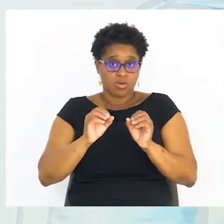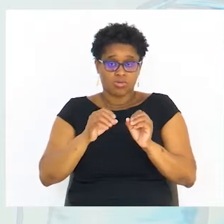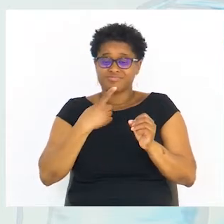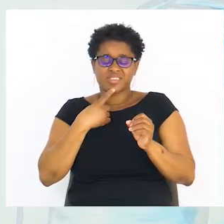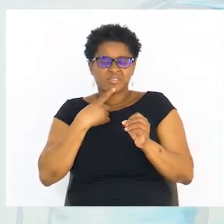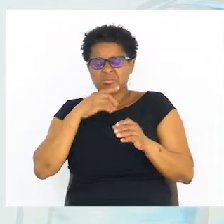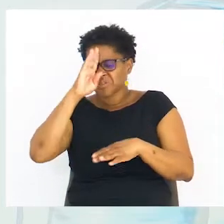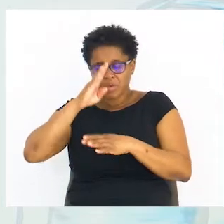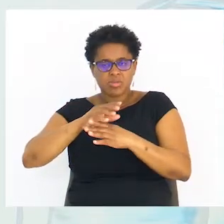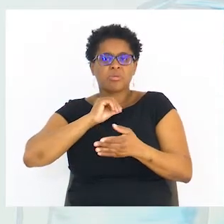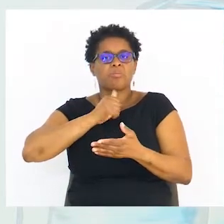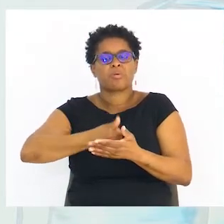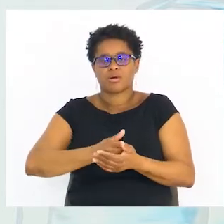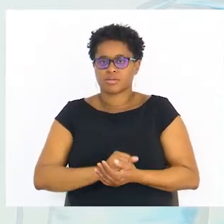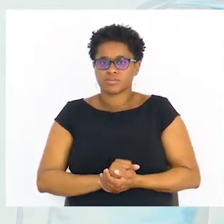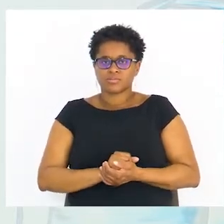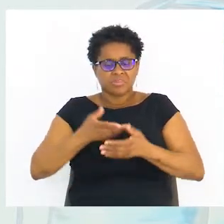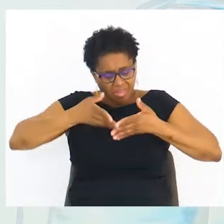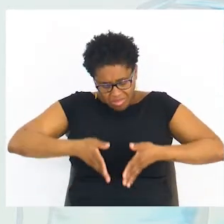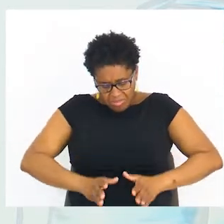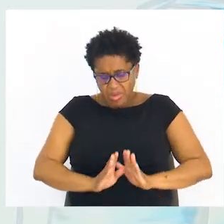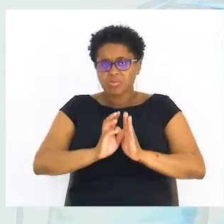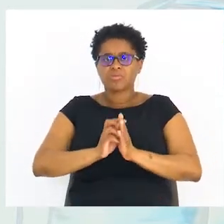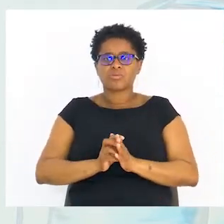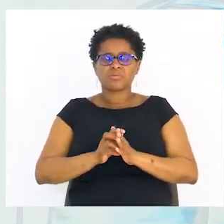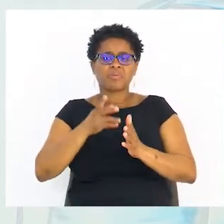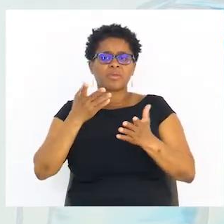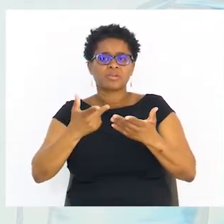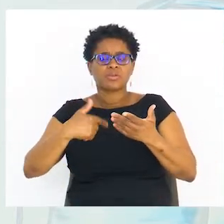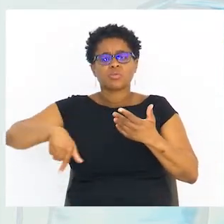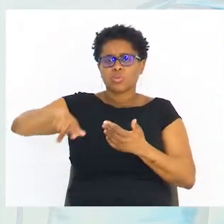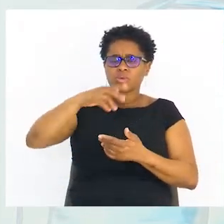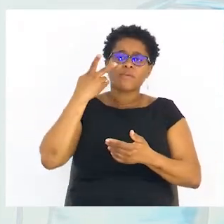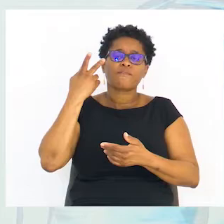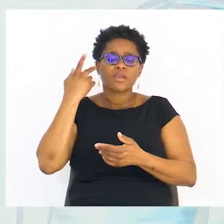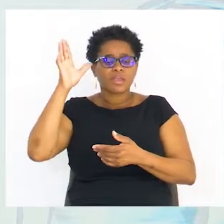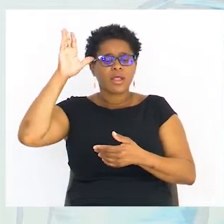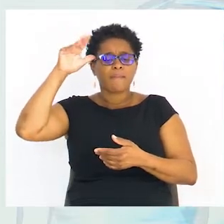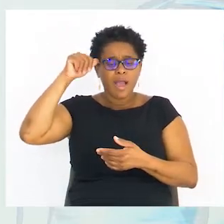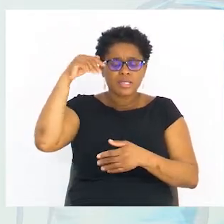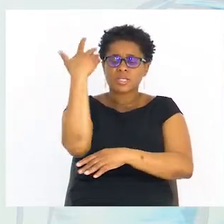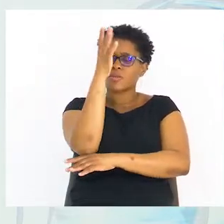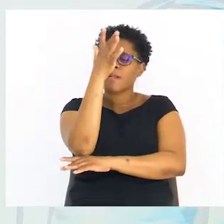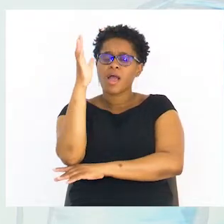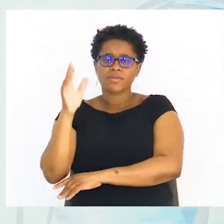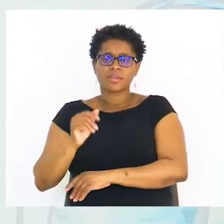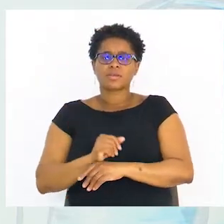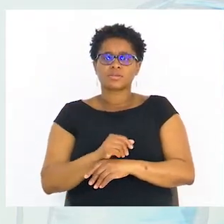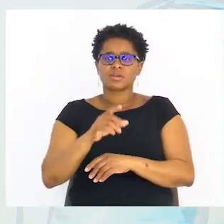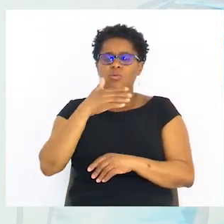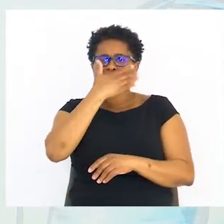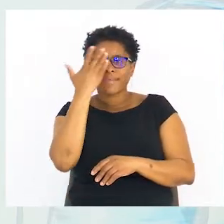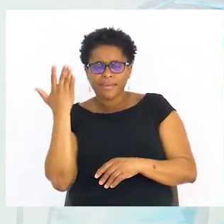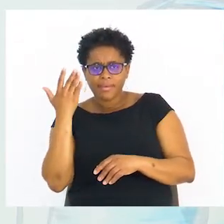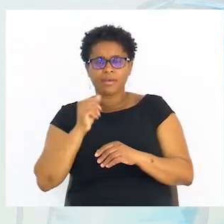de morte, nascimento, ciclo de vida dos animais, das plantas, o